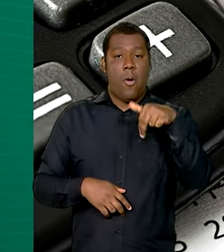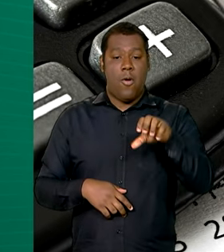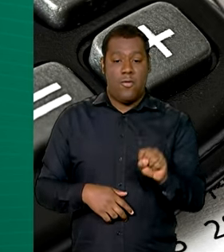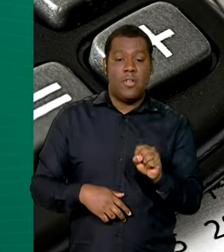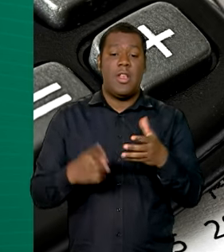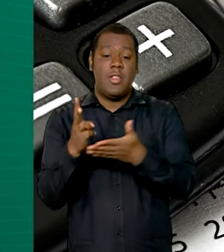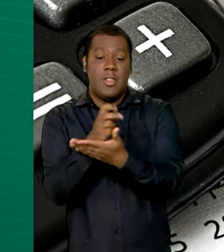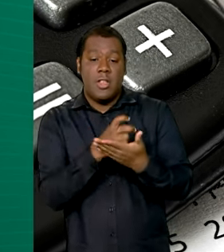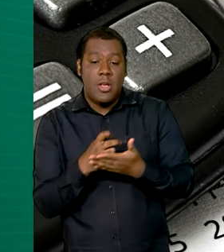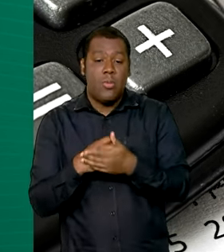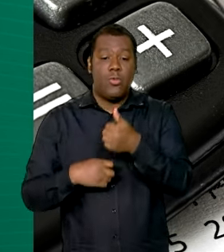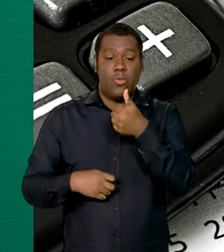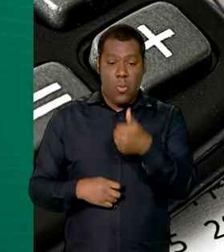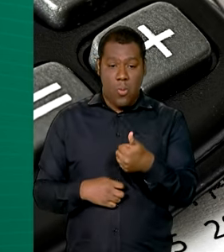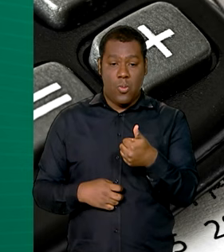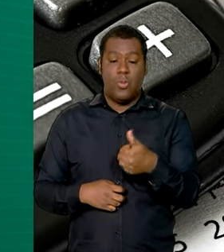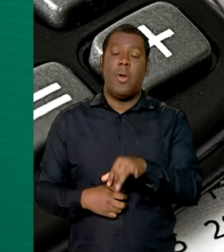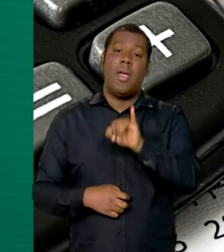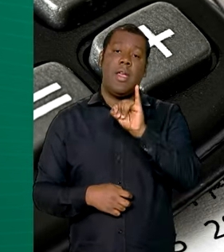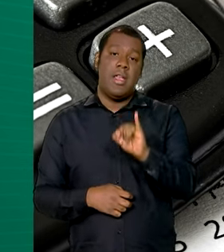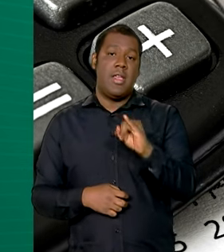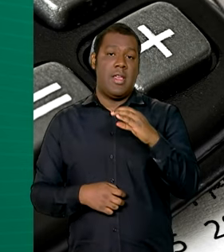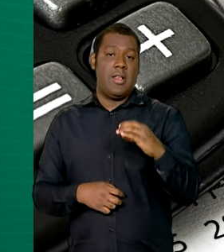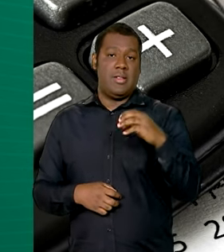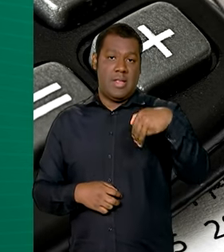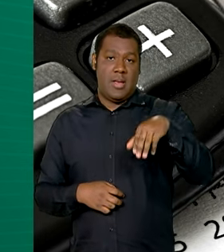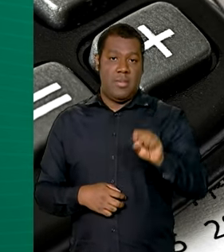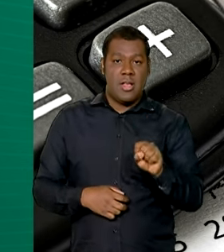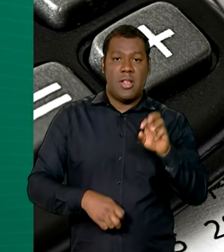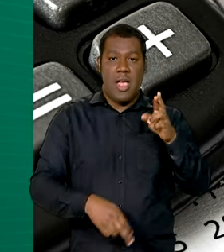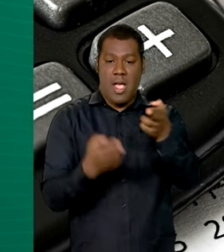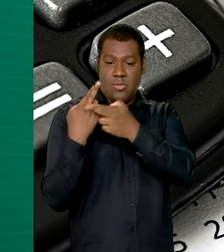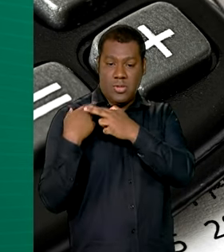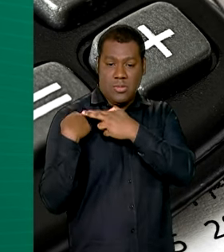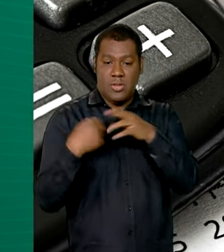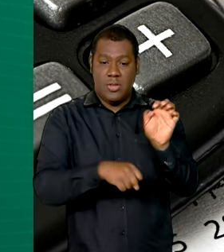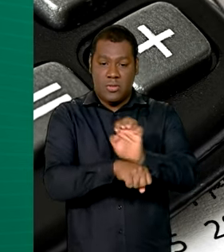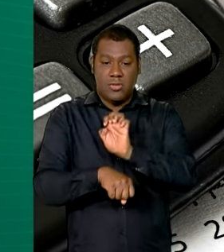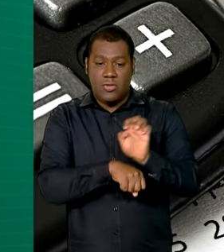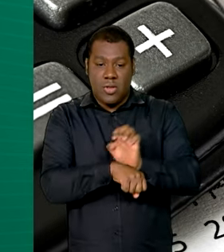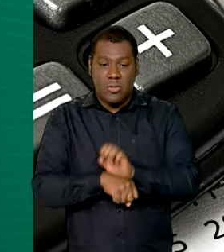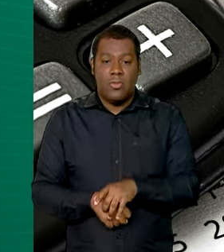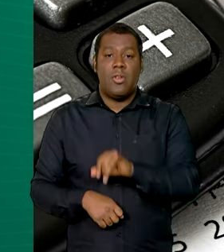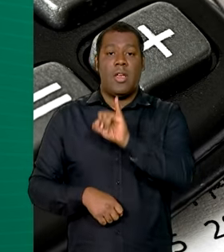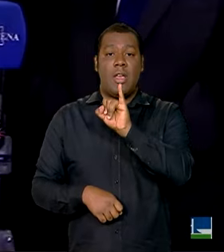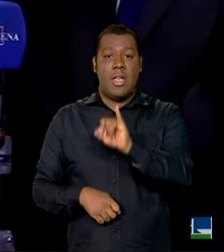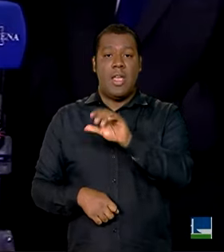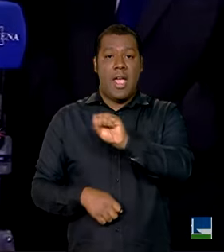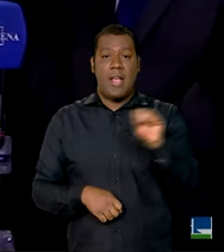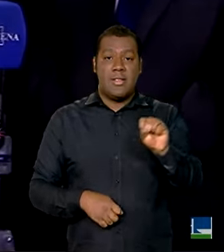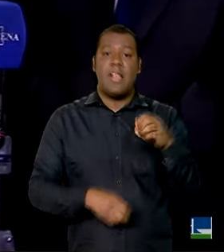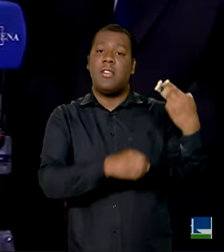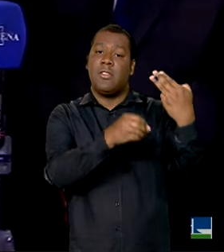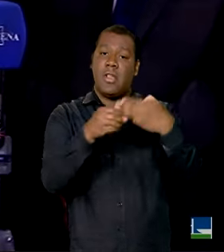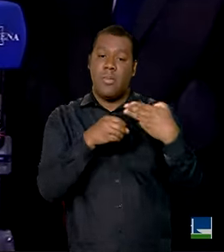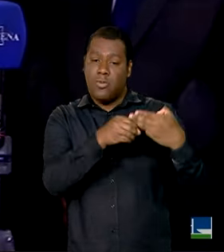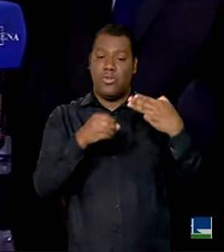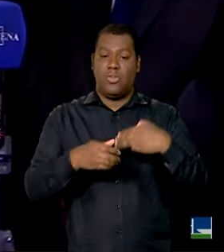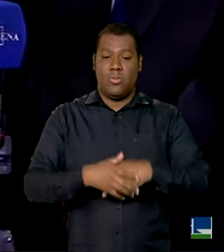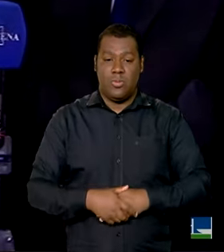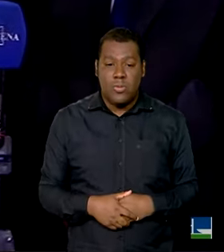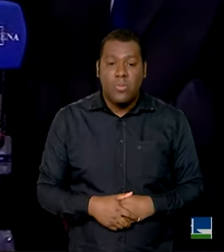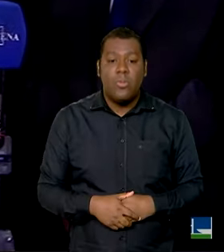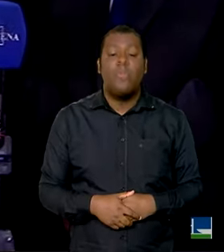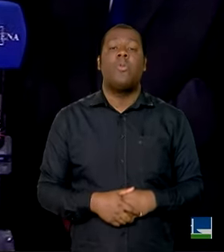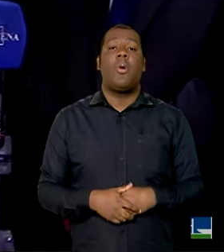tributo o ICMS, de responsabilidade dos estados, e o ISS, que é municipal. O impacto sobre o